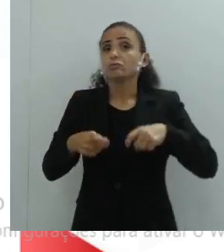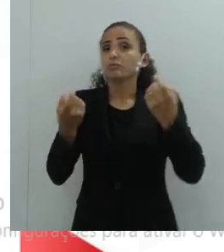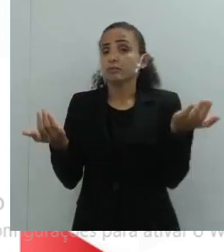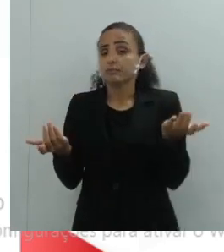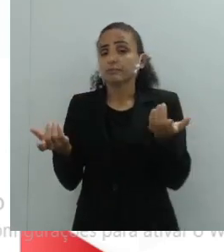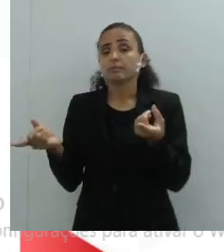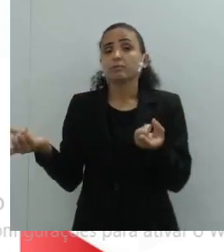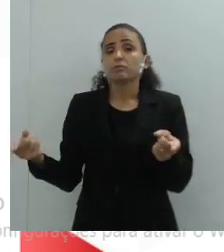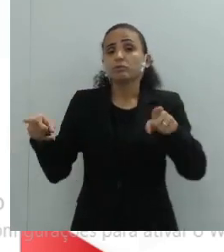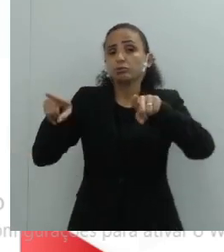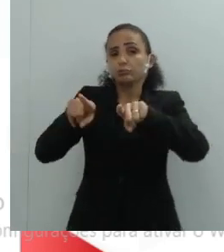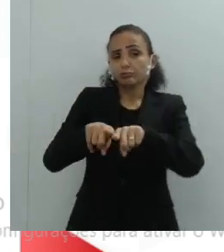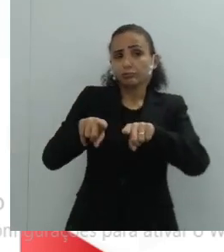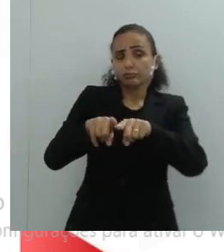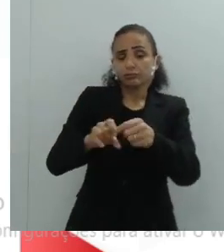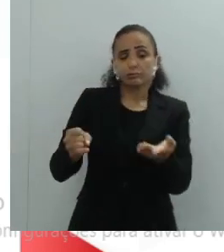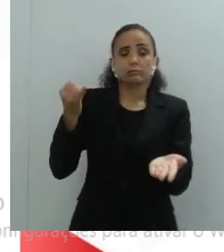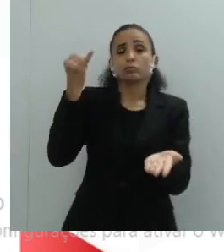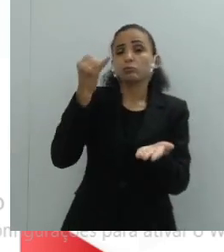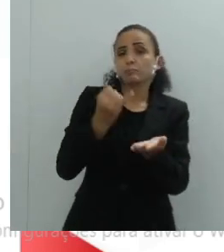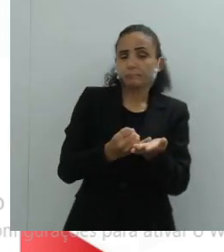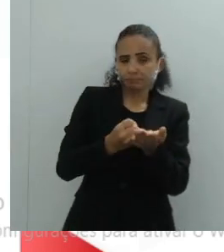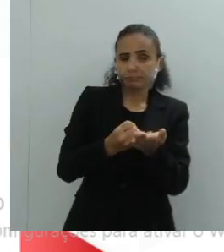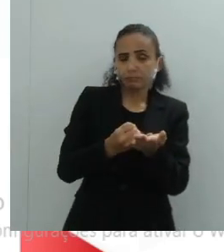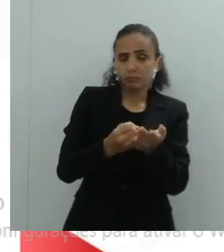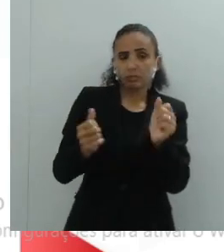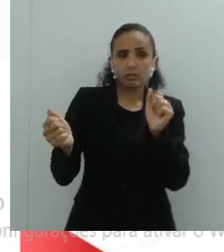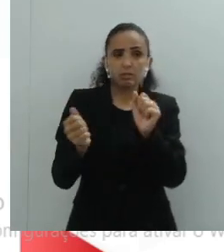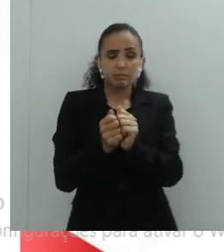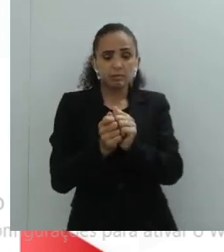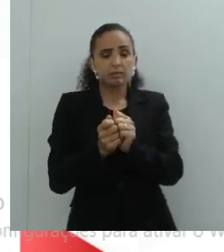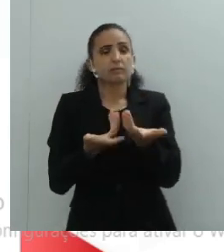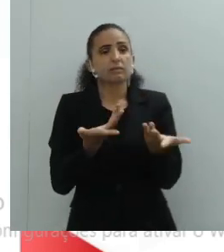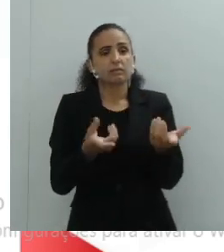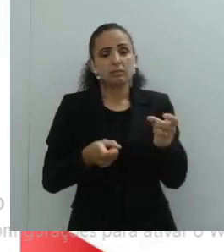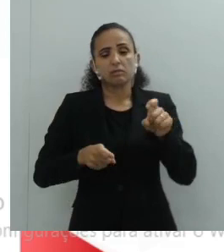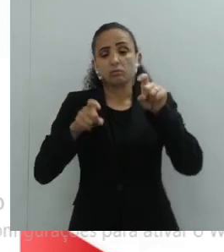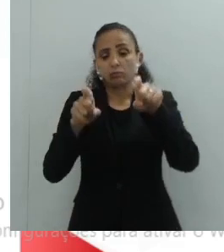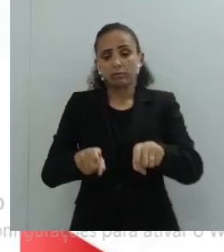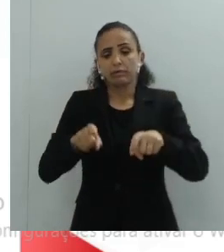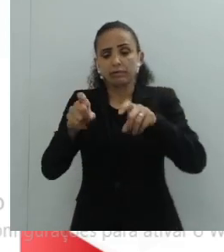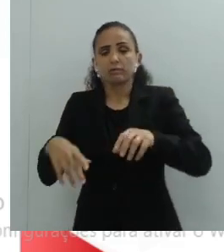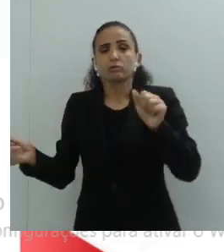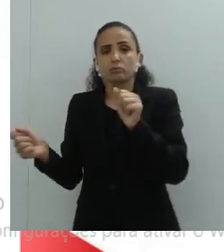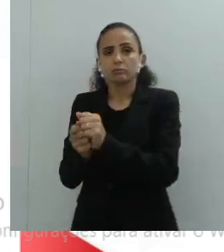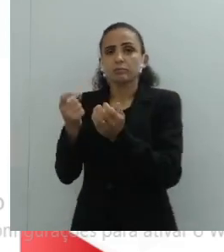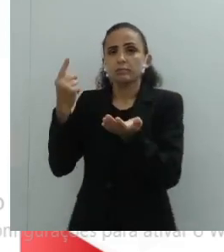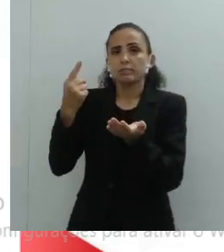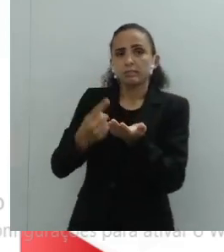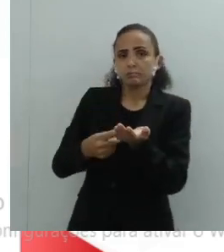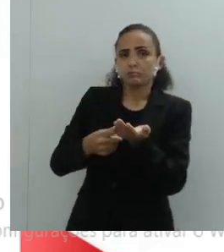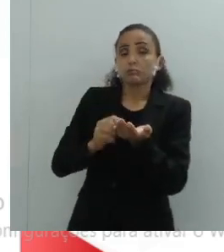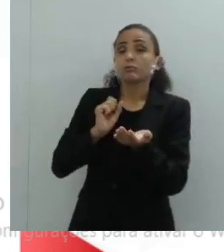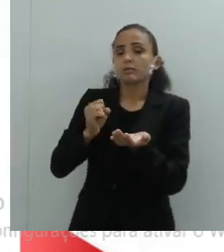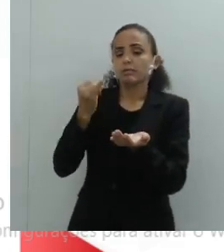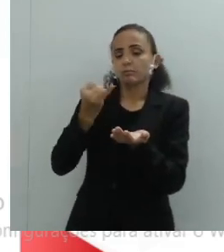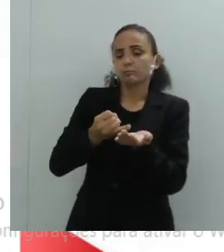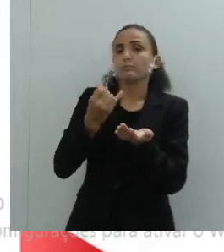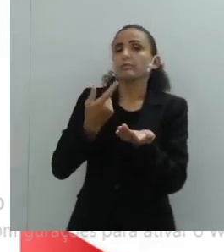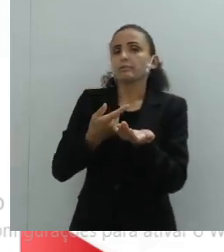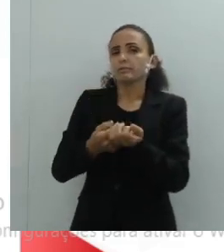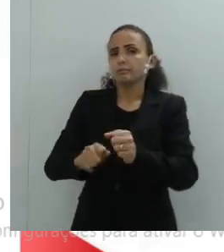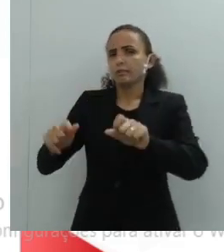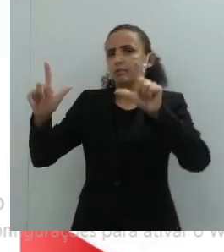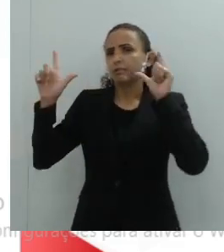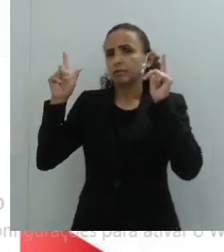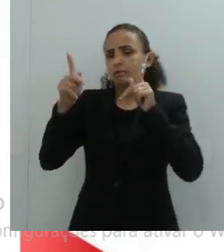de impostos, né? Então eu terei agricultura e impostos. Ali a gente está vendo uma figura desse povo,